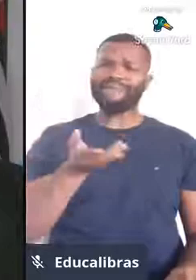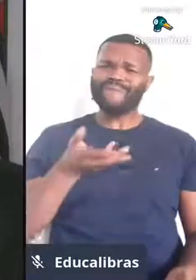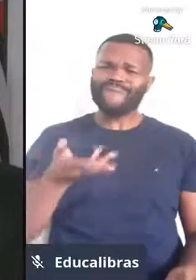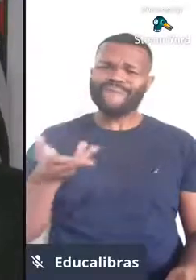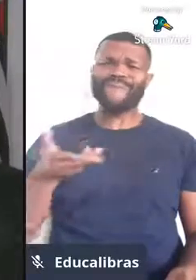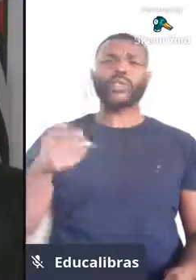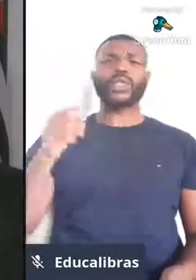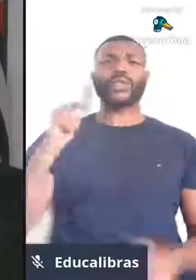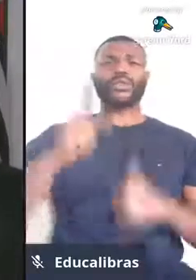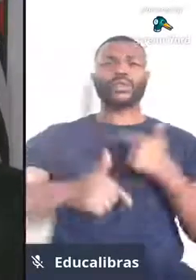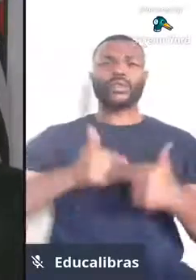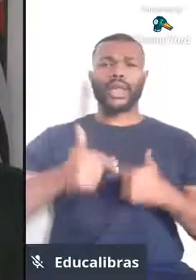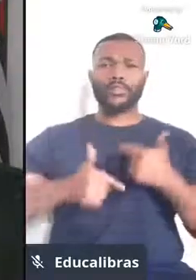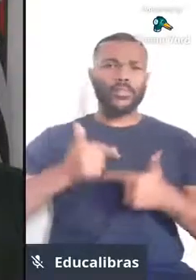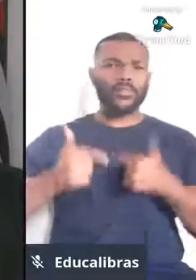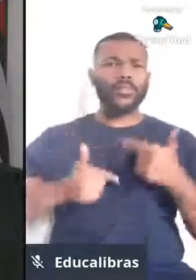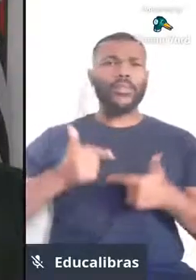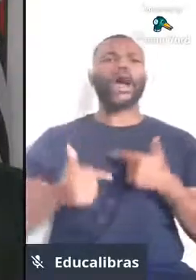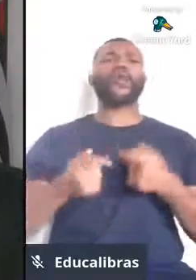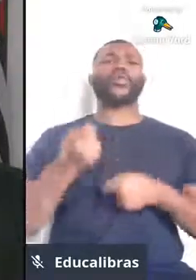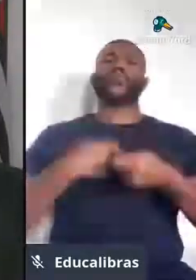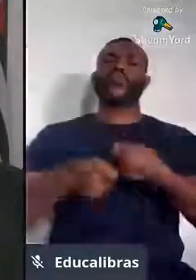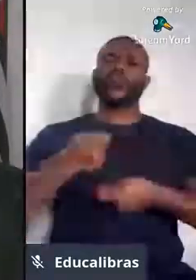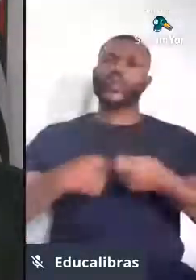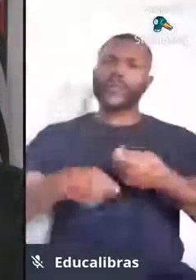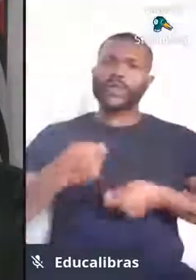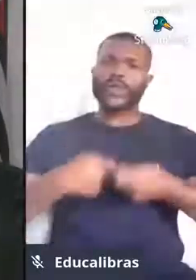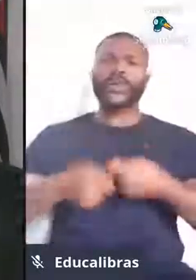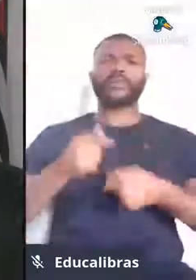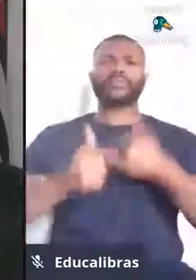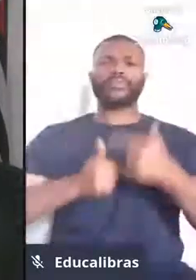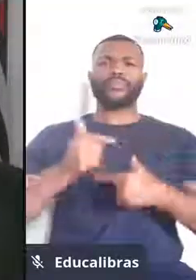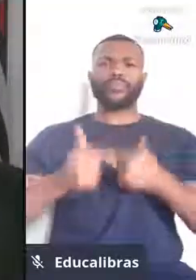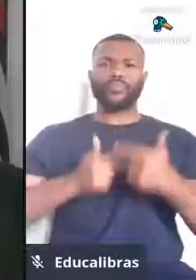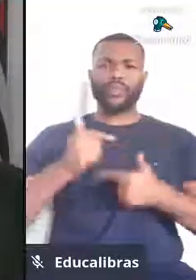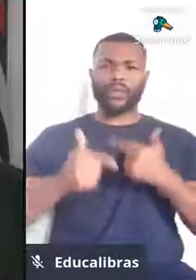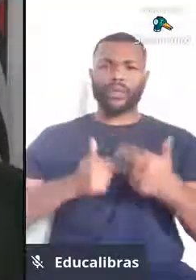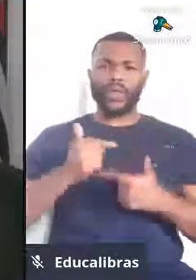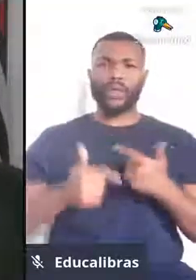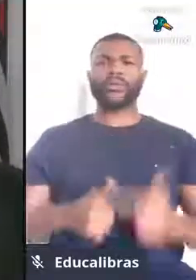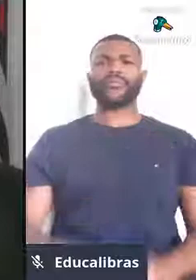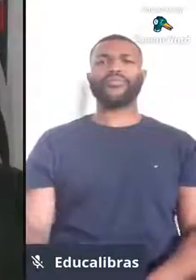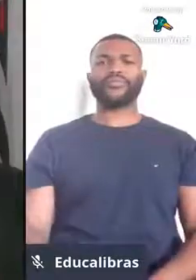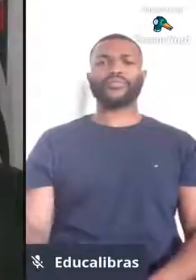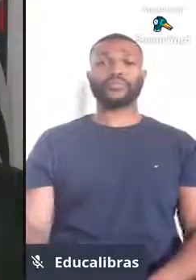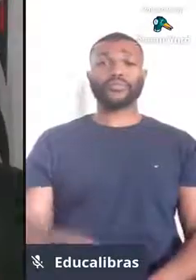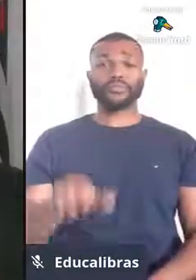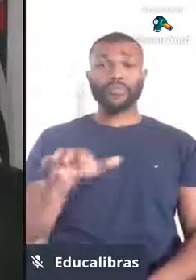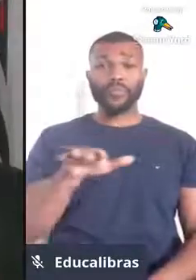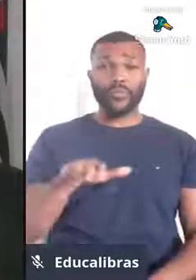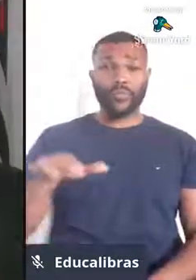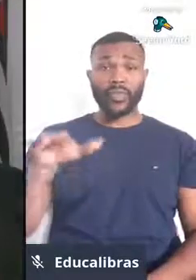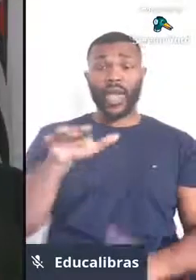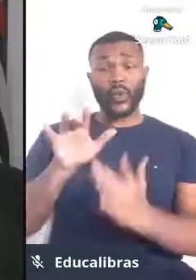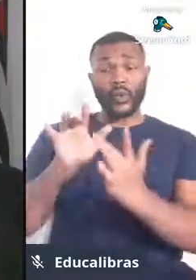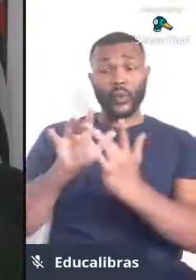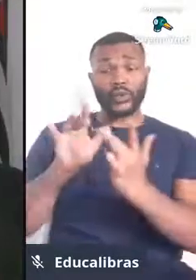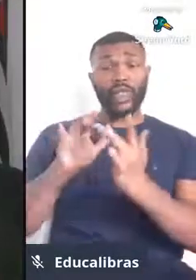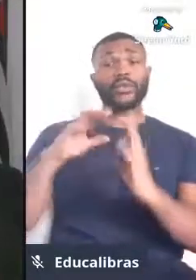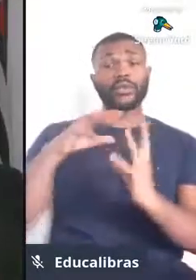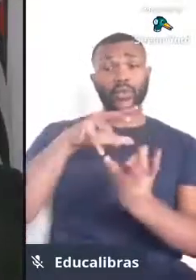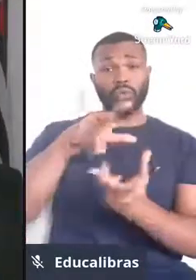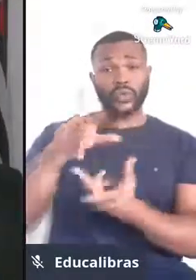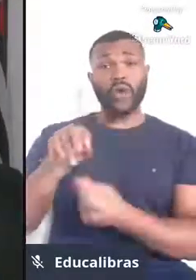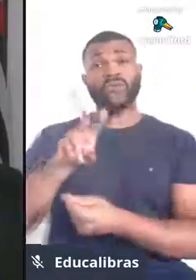ganhar economia no trabalho, né? E a área de relações internacionais vai ser muito afetada por isso. A gente vai conseguir